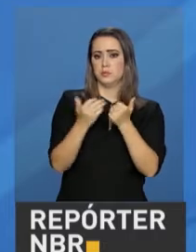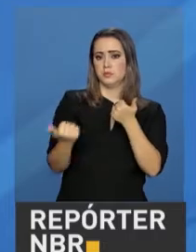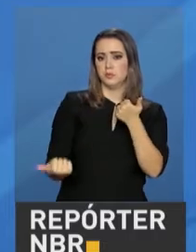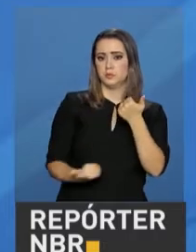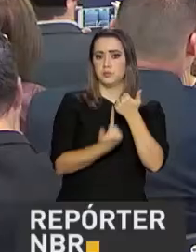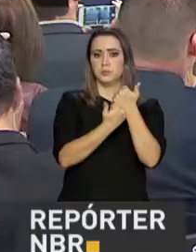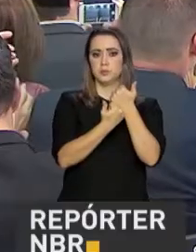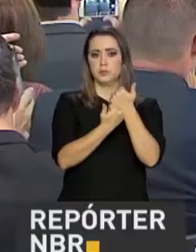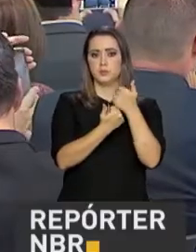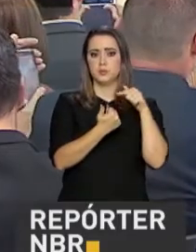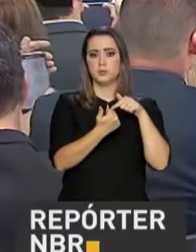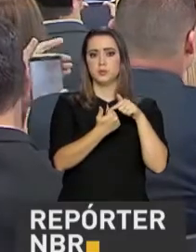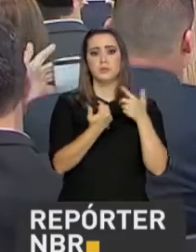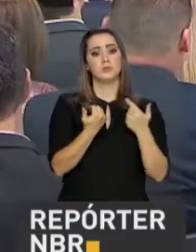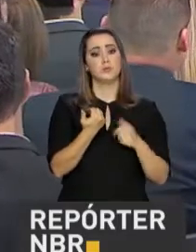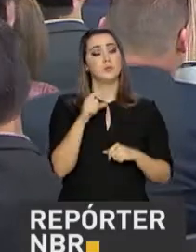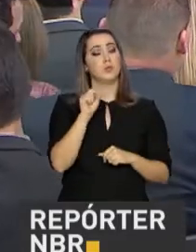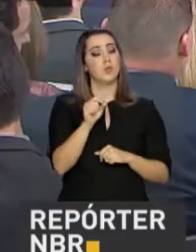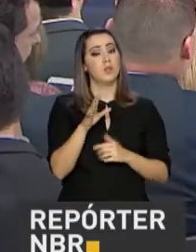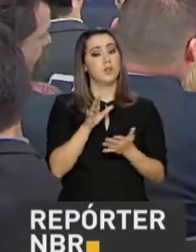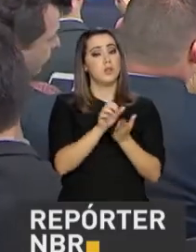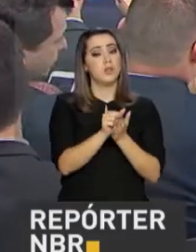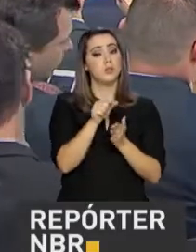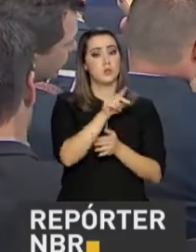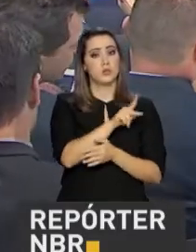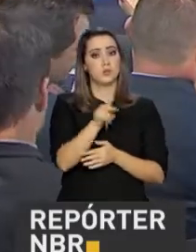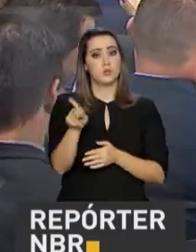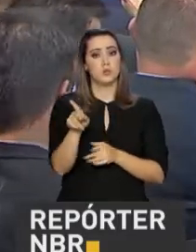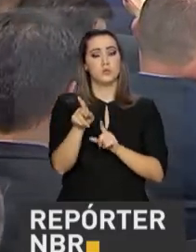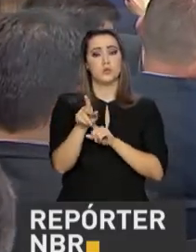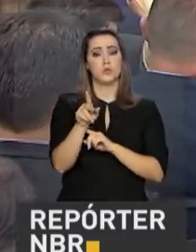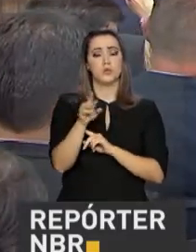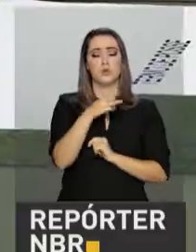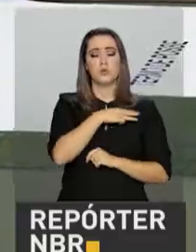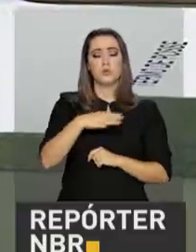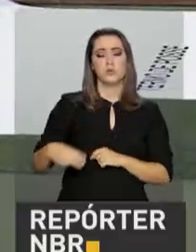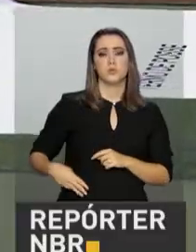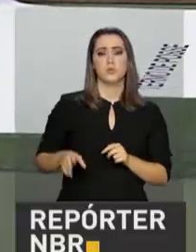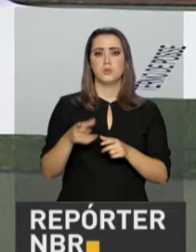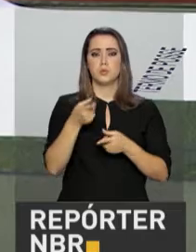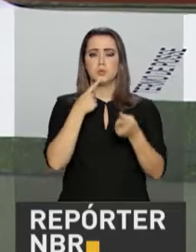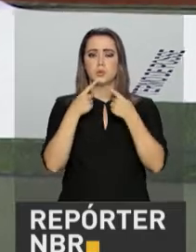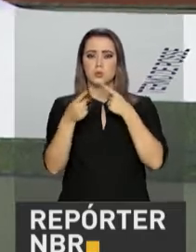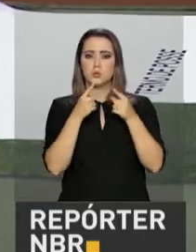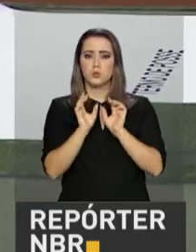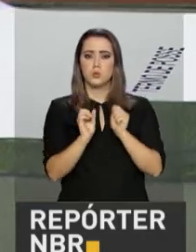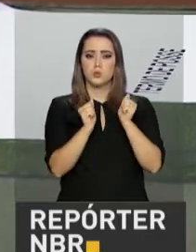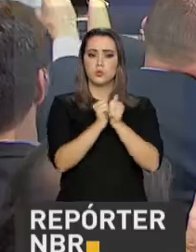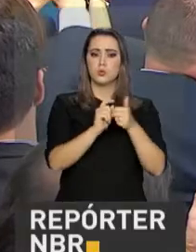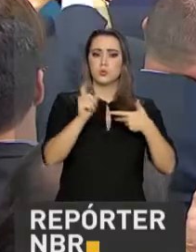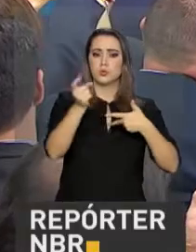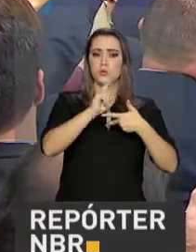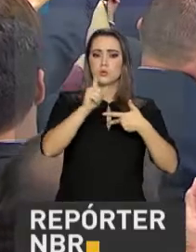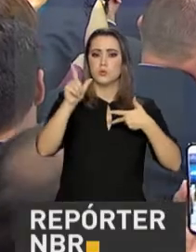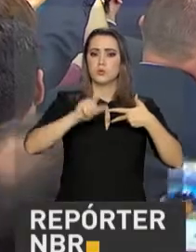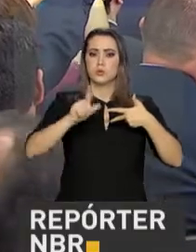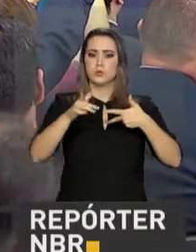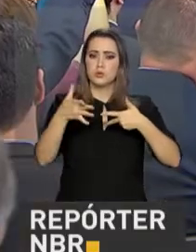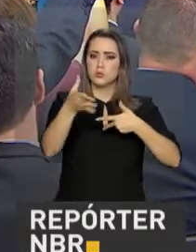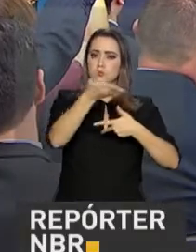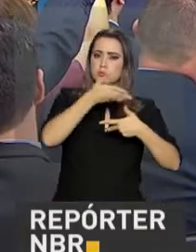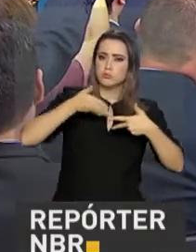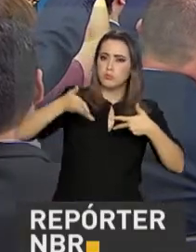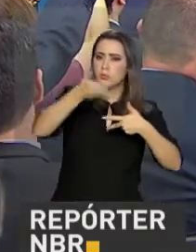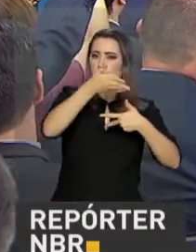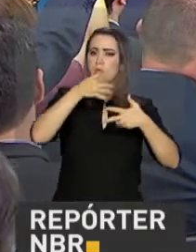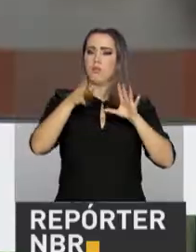Antônio Embaçaí. Ele assume a pasta responsável pela articulação política entre o Executivo e o Legislativo, no momento